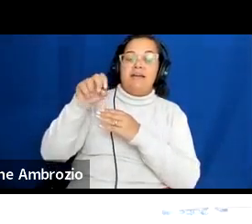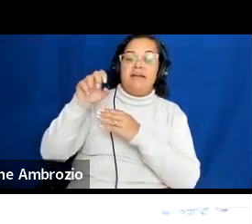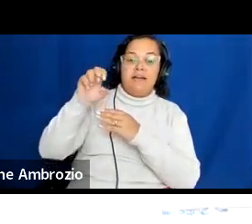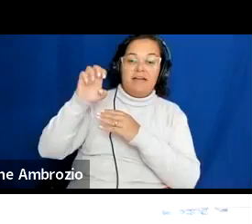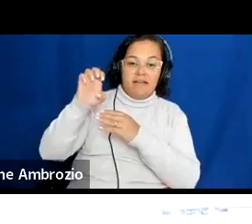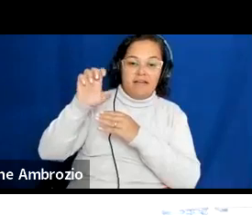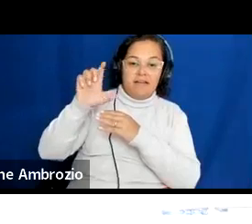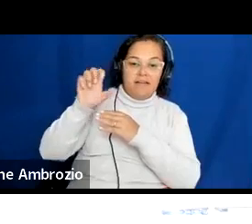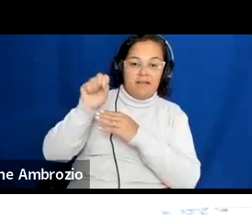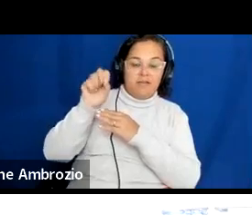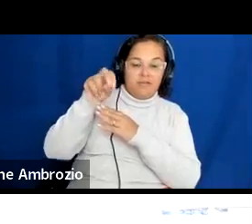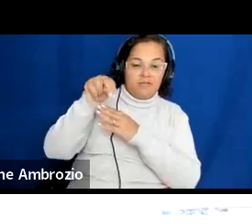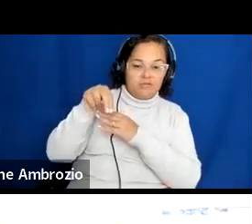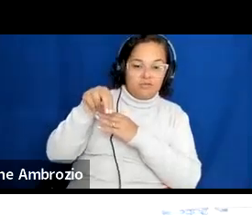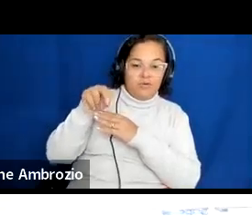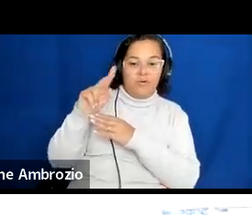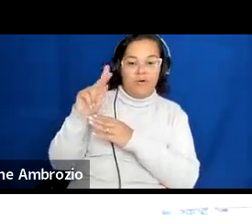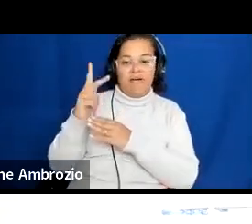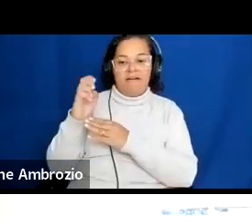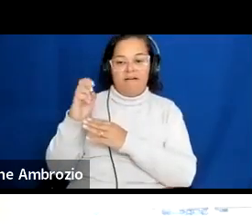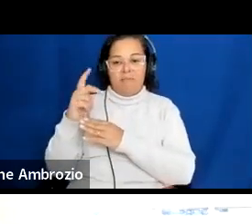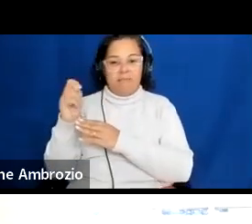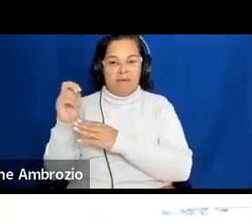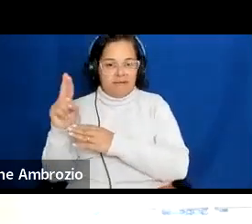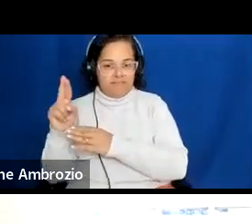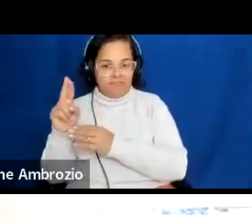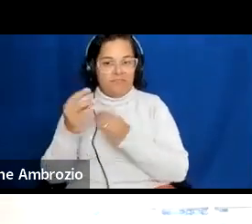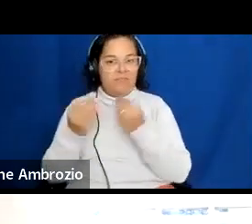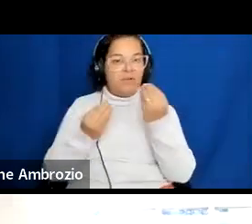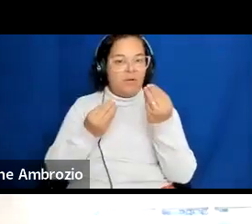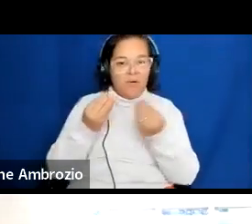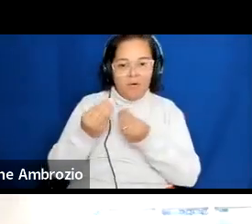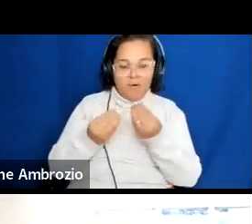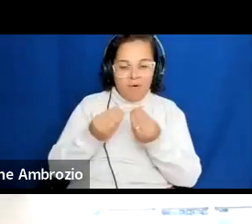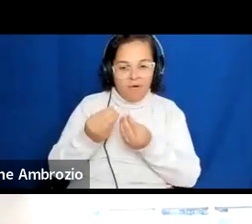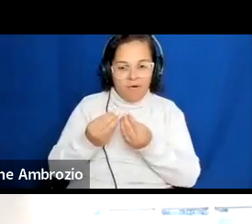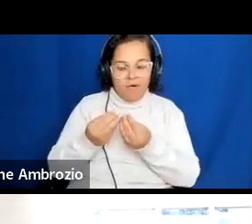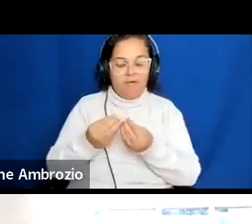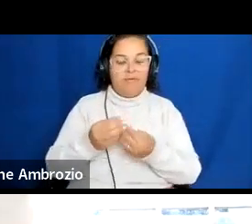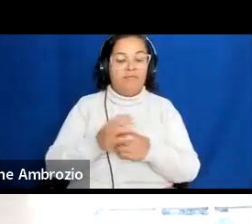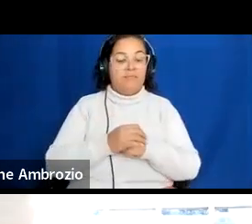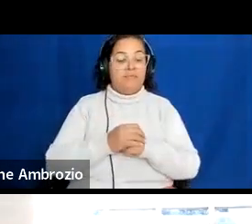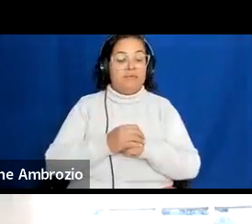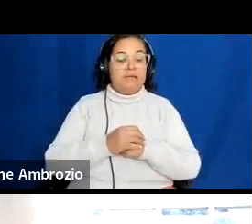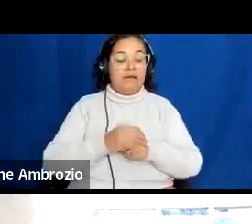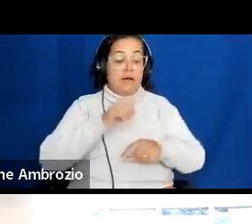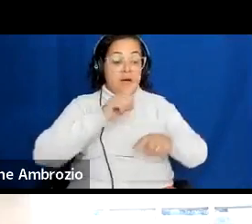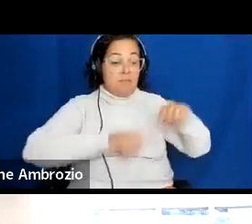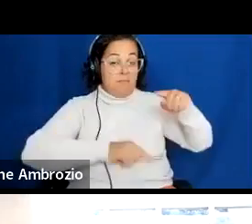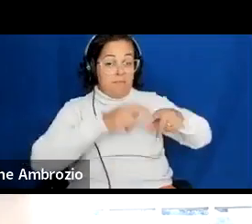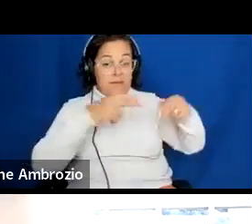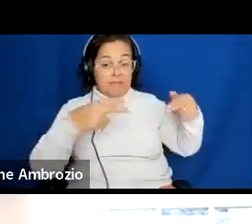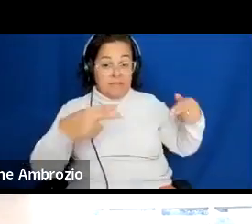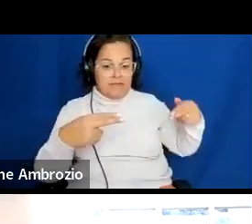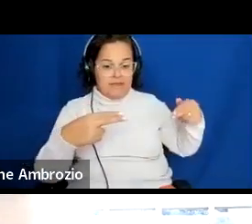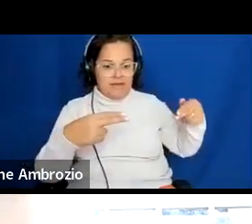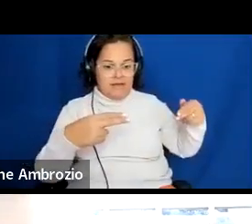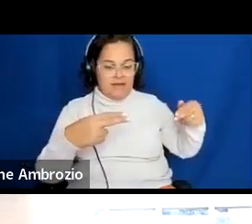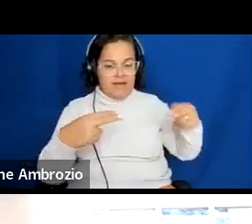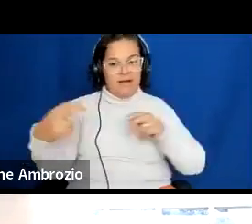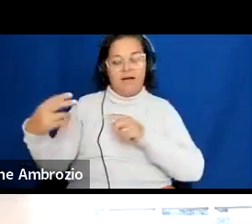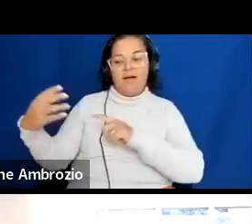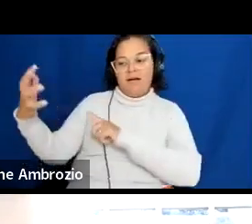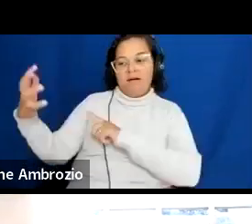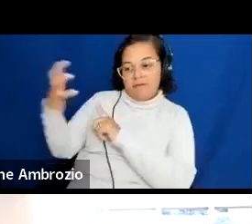como a forma mercadoria muda a estrutura de consciência do ser social. Isso começa, o Son Hettel